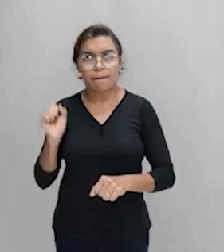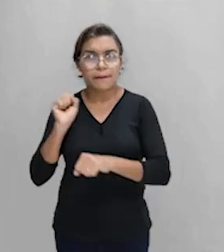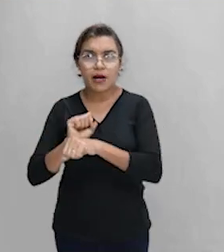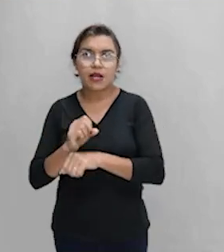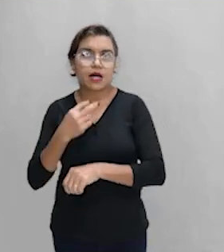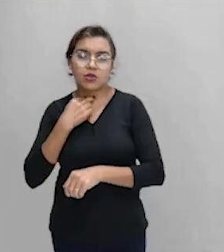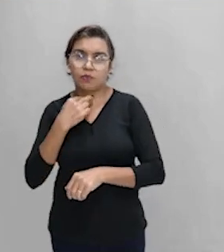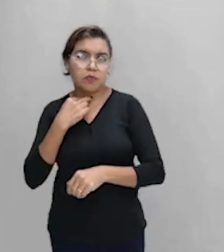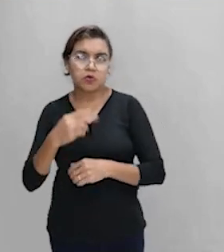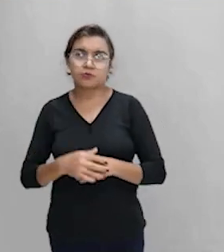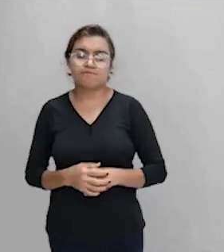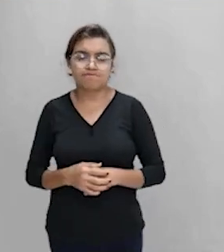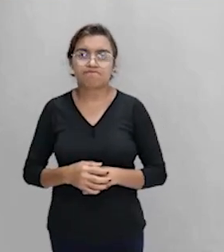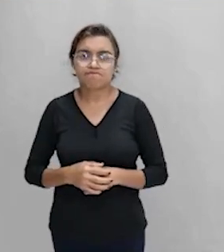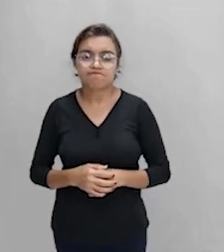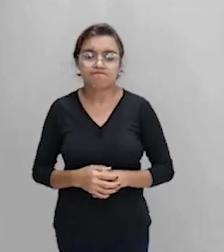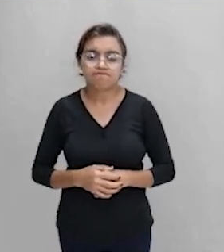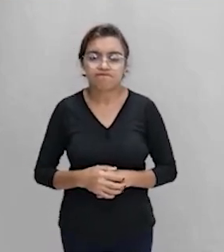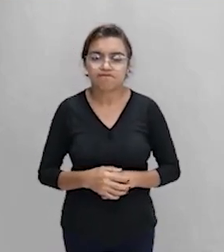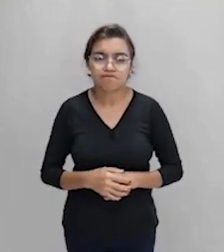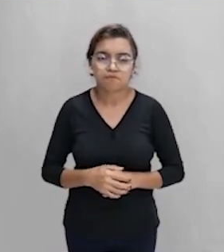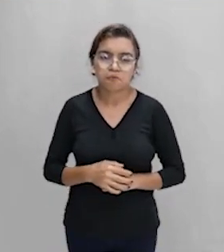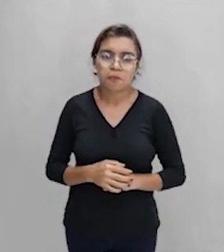começa a perder o que ele já ganhou.